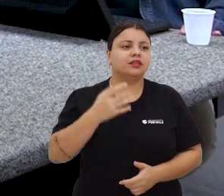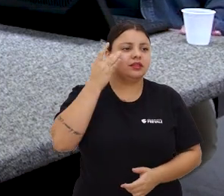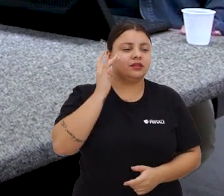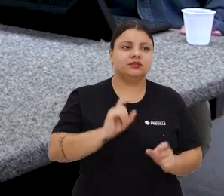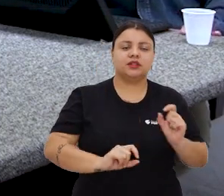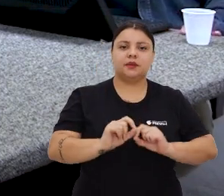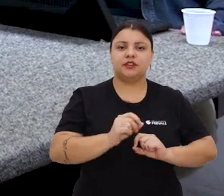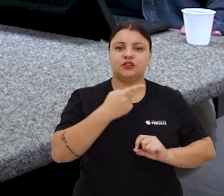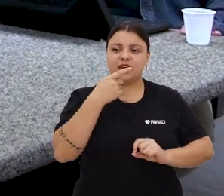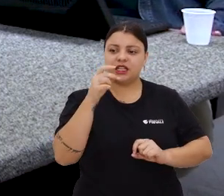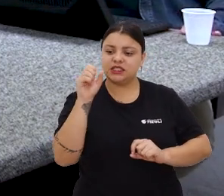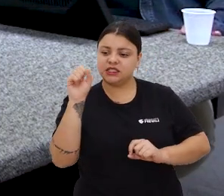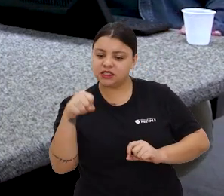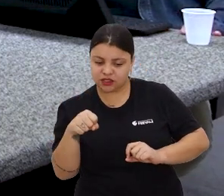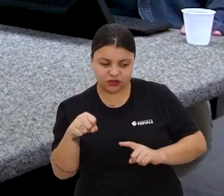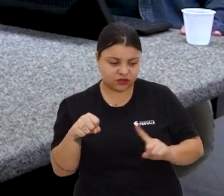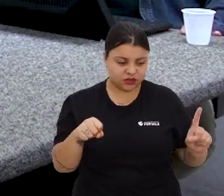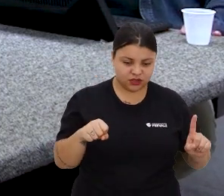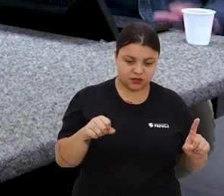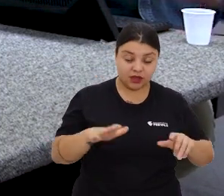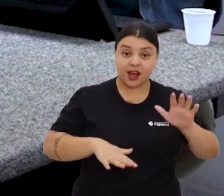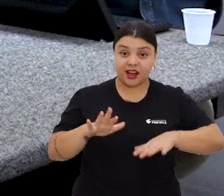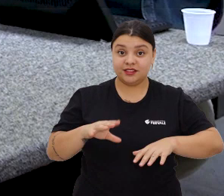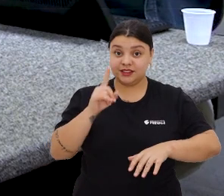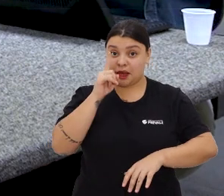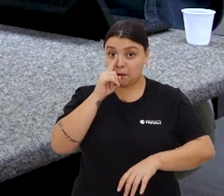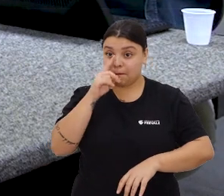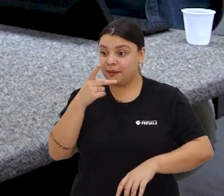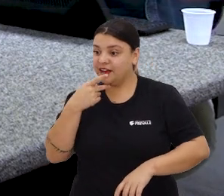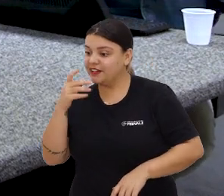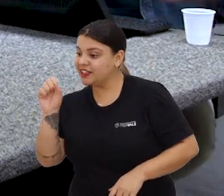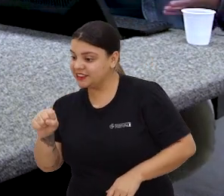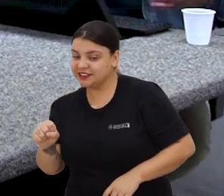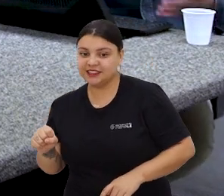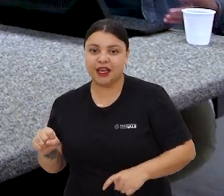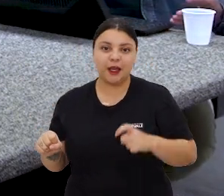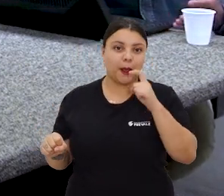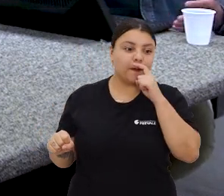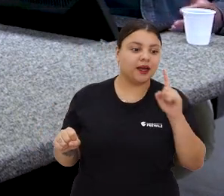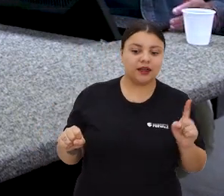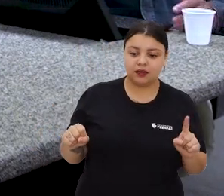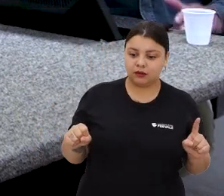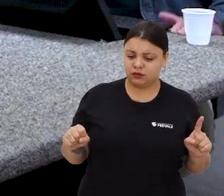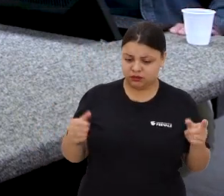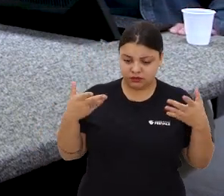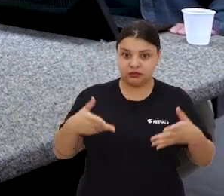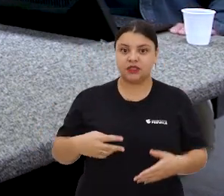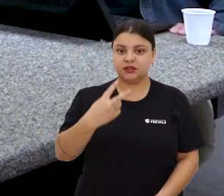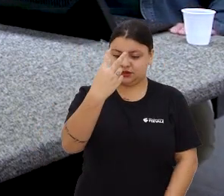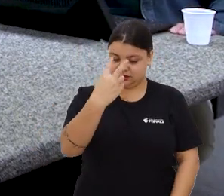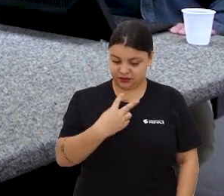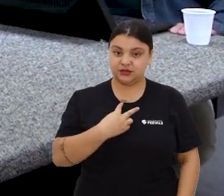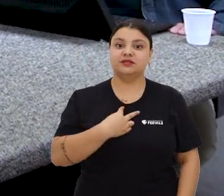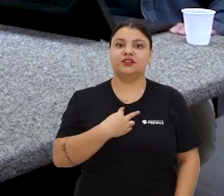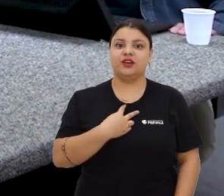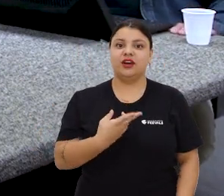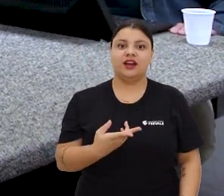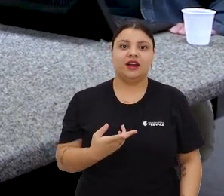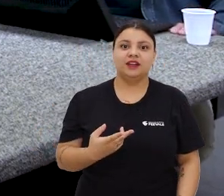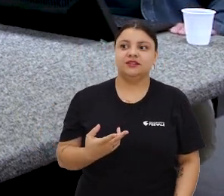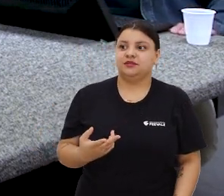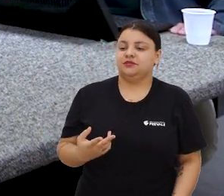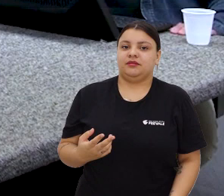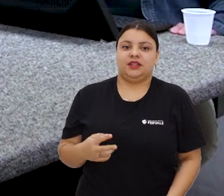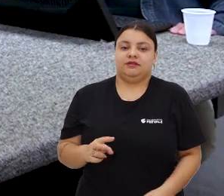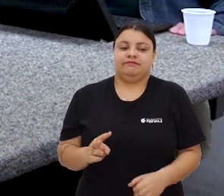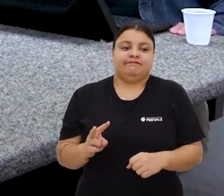se tu diz sim ou não, porque às vezes quem diz o sim é a mãe, quem diz não é o pai, e tu é os dois, e como é que faz, né? E tu te culpa às vezes, será